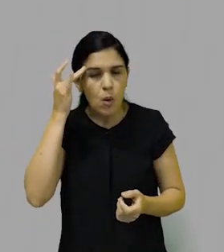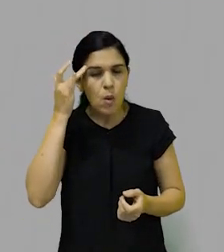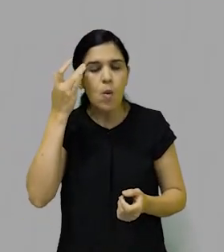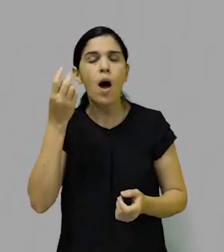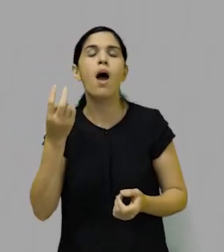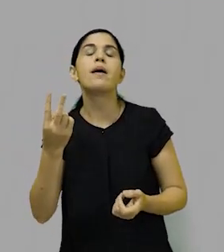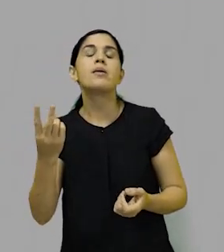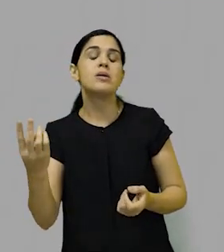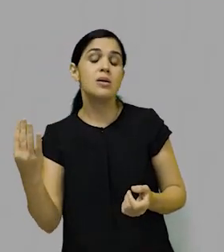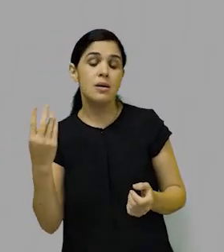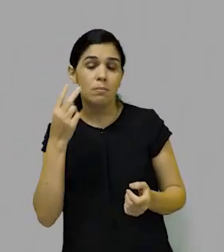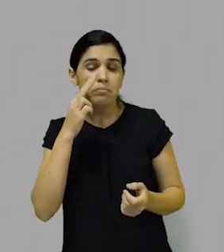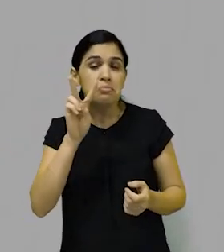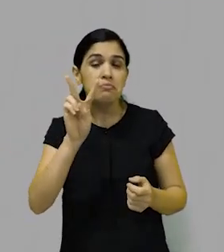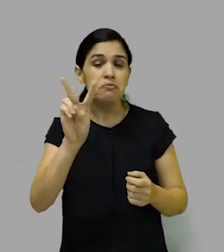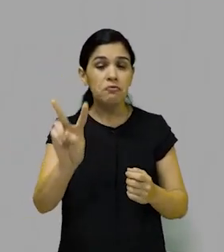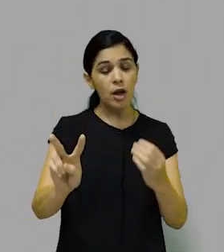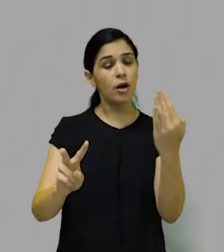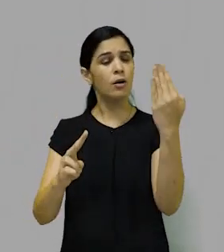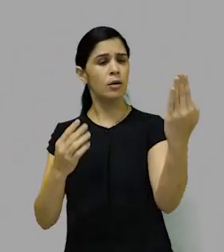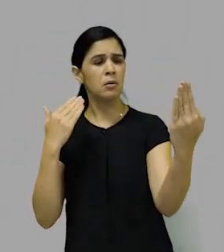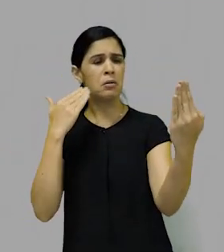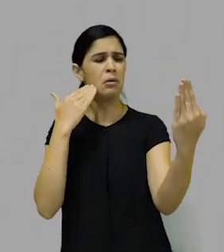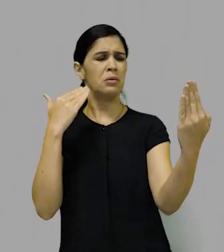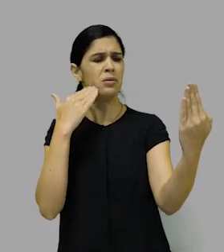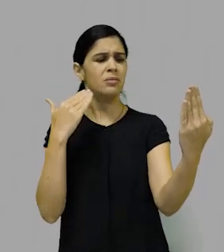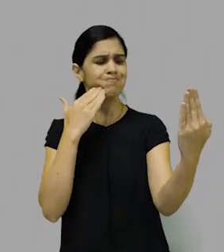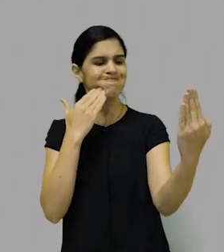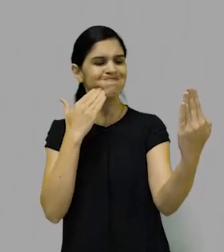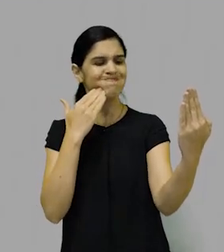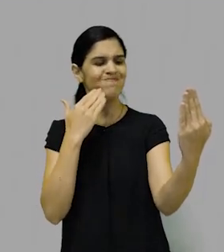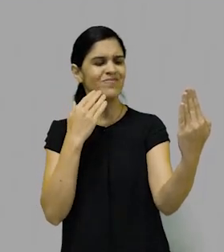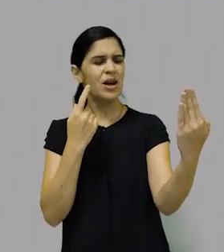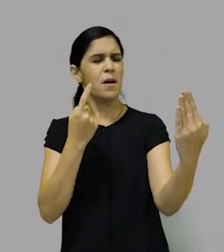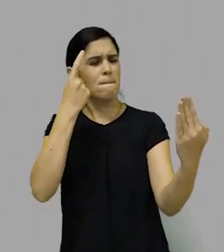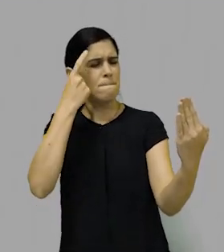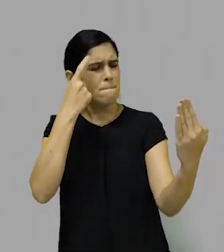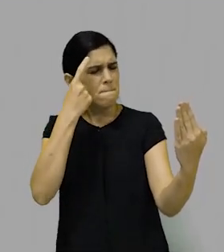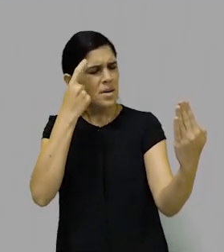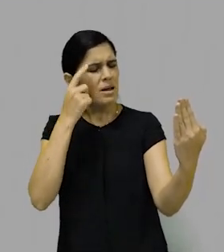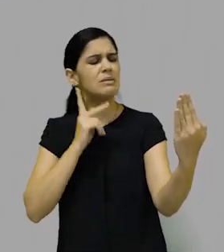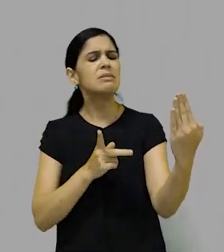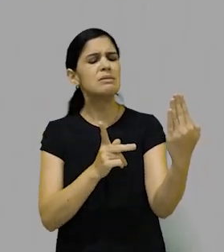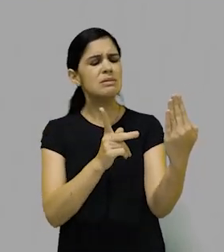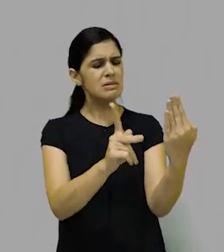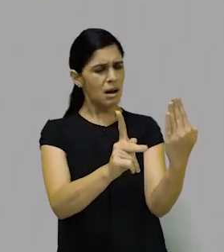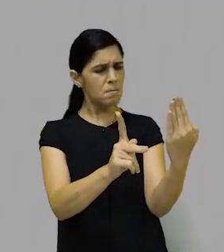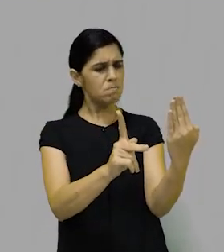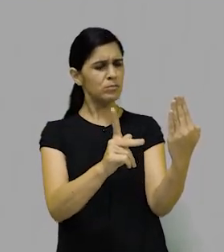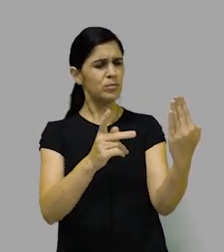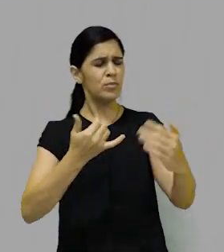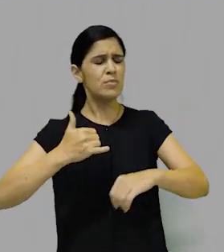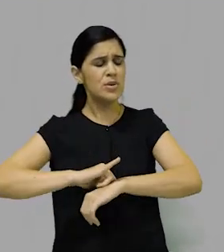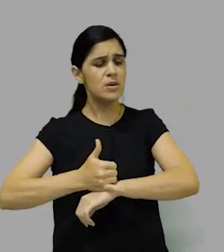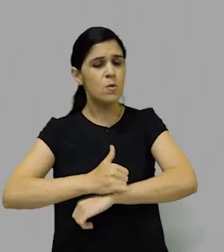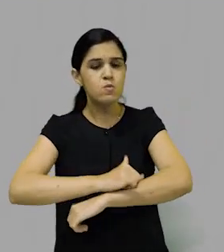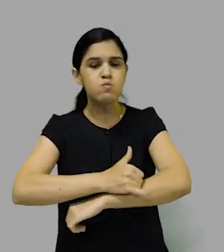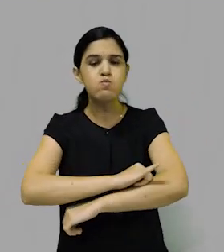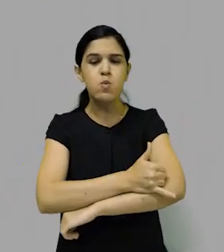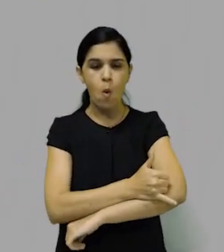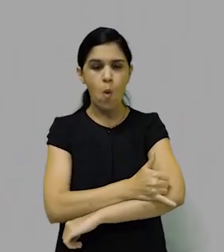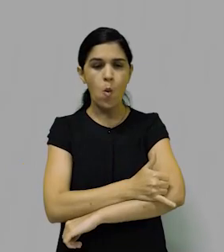que existem ácidos nos nossos organismos que, para facilitar a quebra desses alimentos. Então, esse ácido saindo pela minha boca, o que